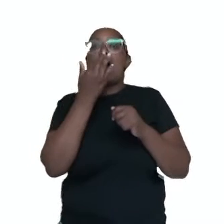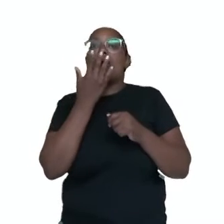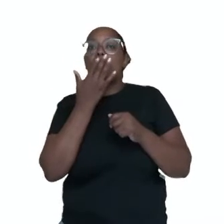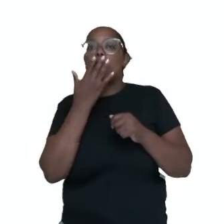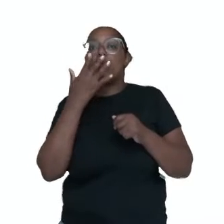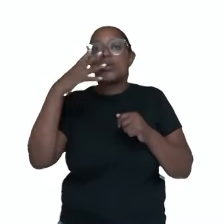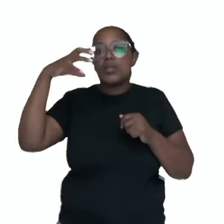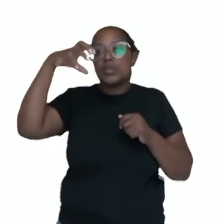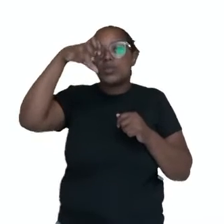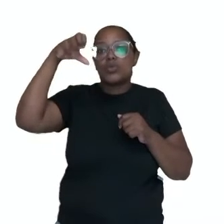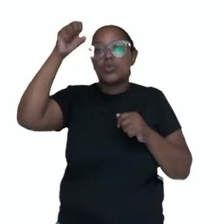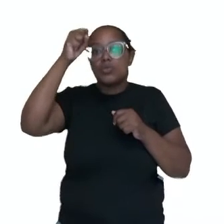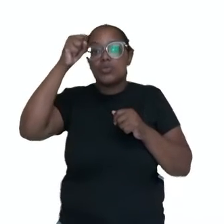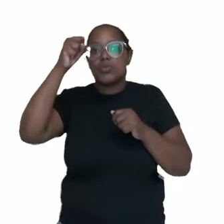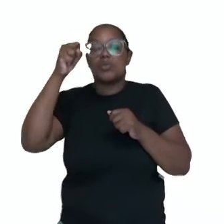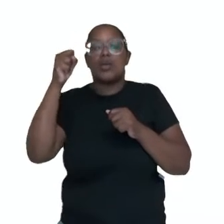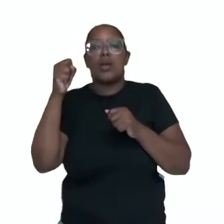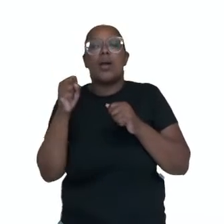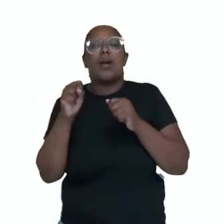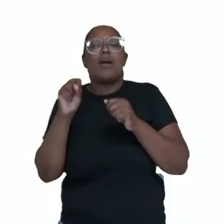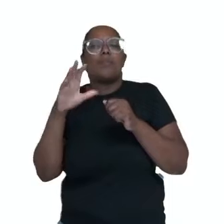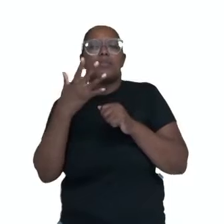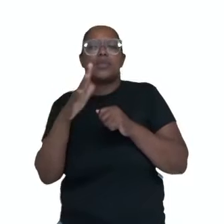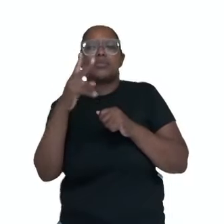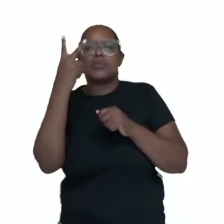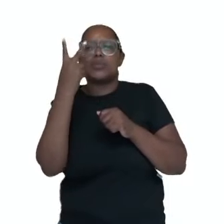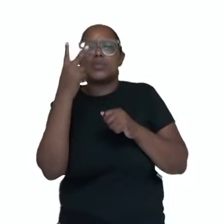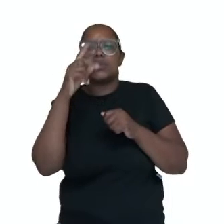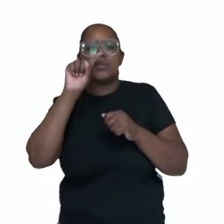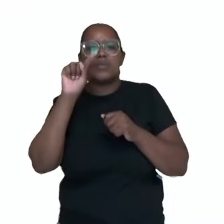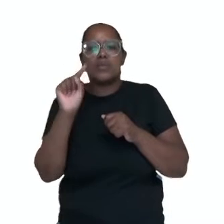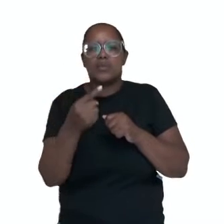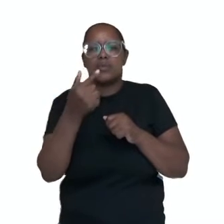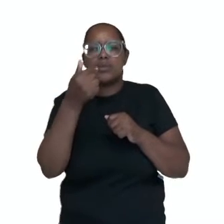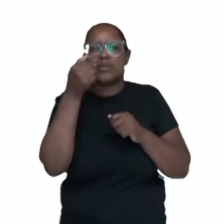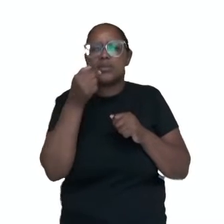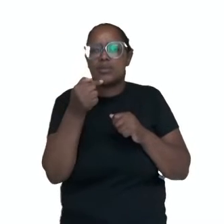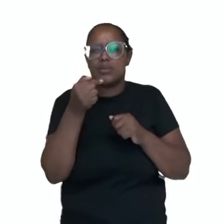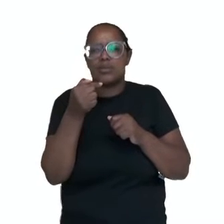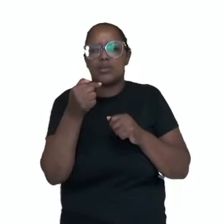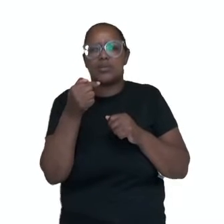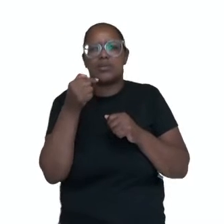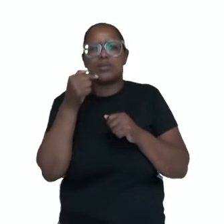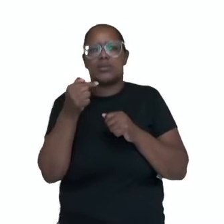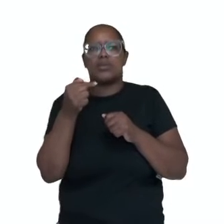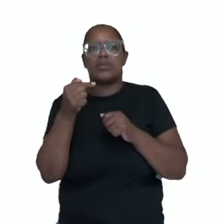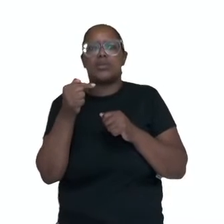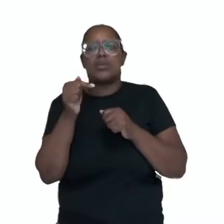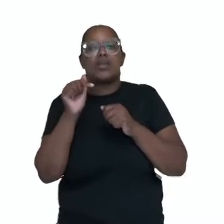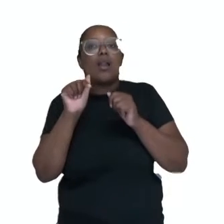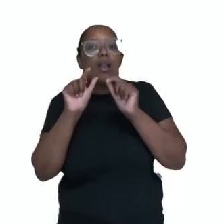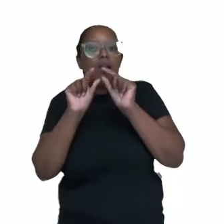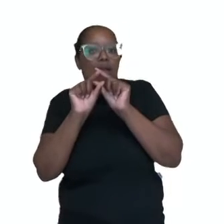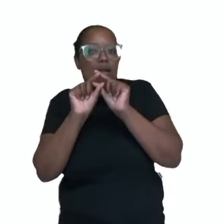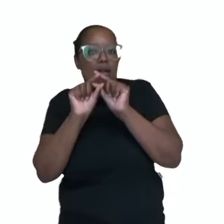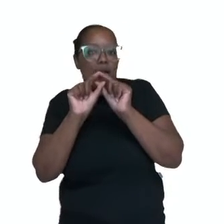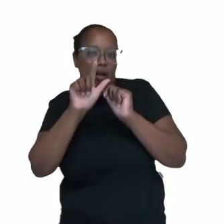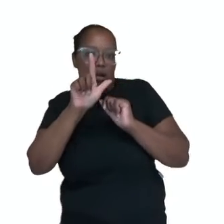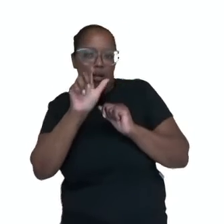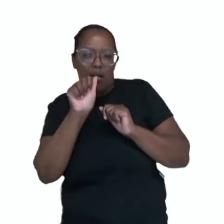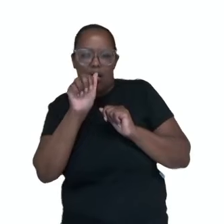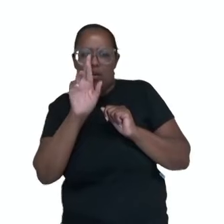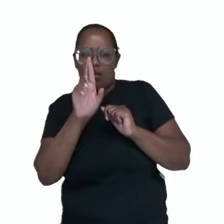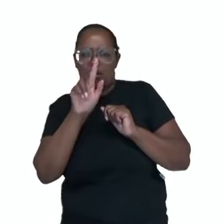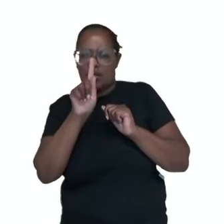fosca, com as linhas de 2 centímetros de largura nas bordas e 3 centímetros as linhas dividindo cada lado da mesa para